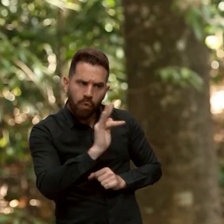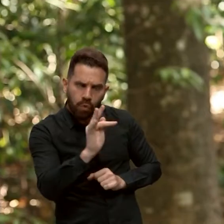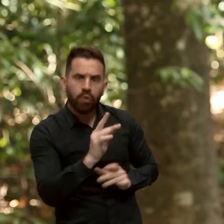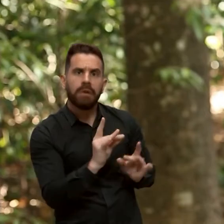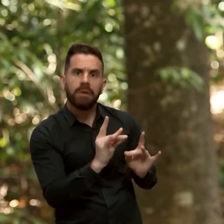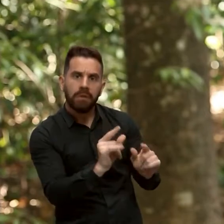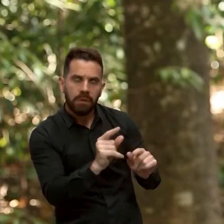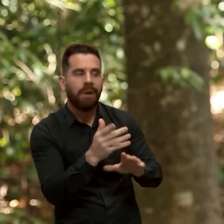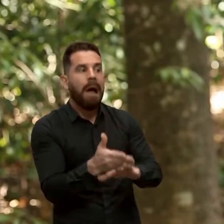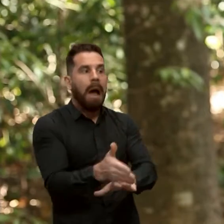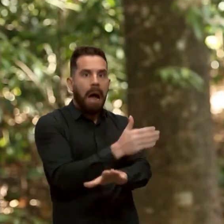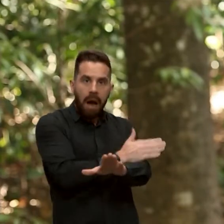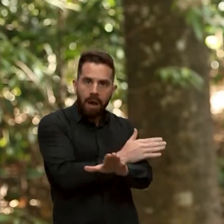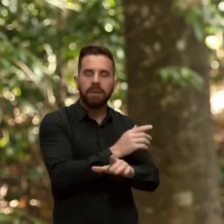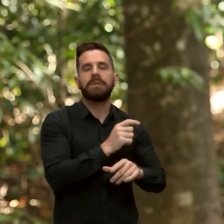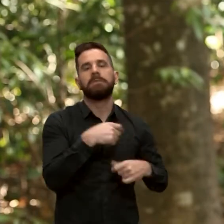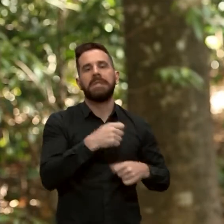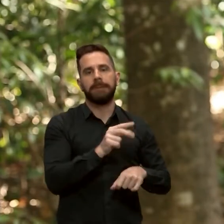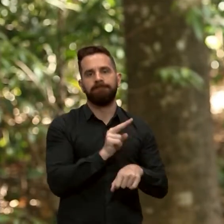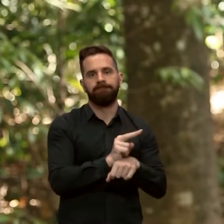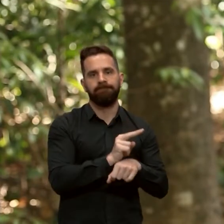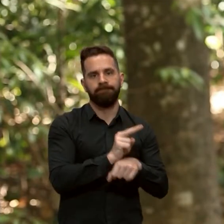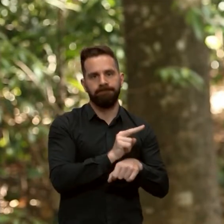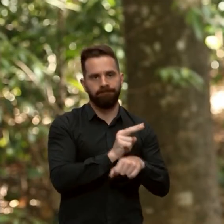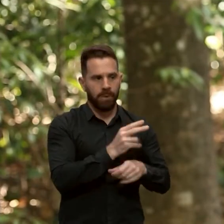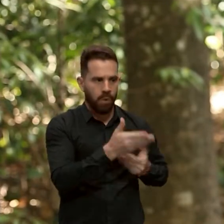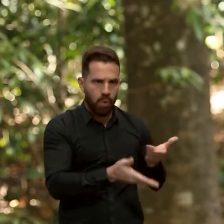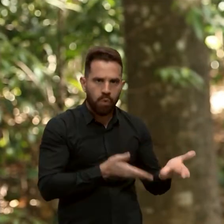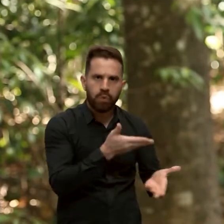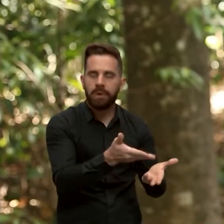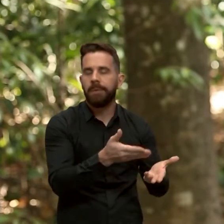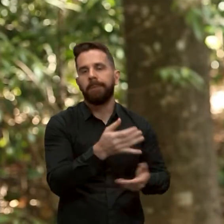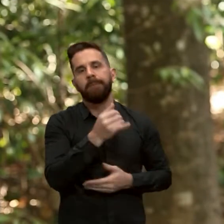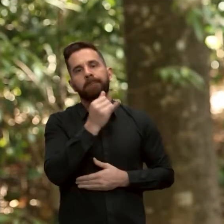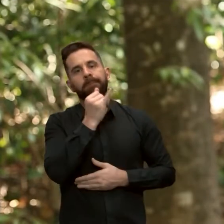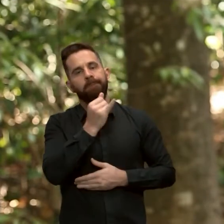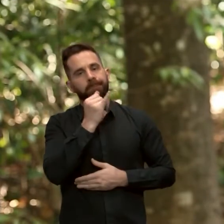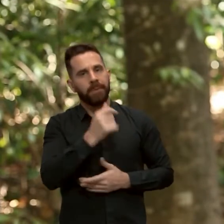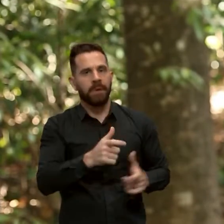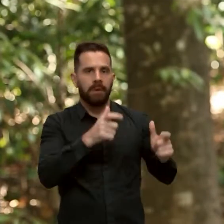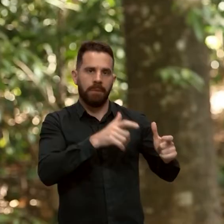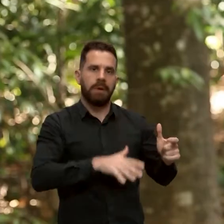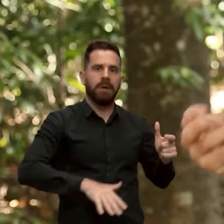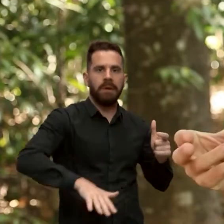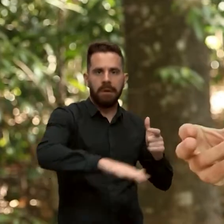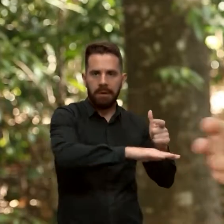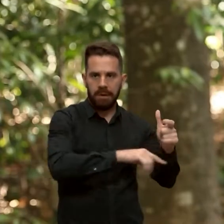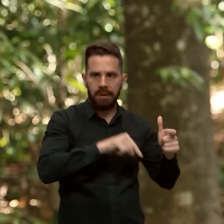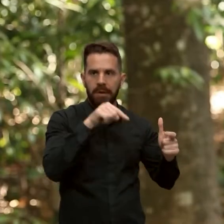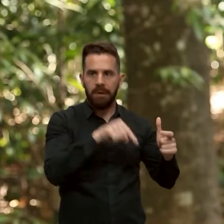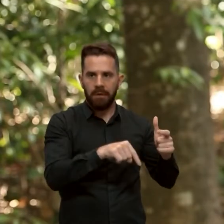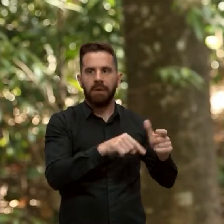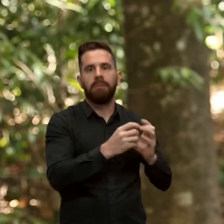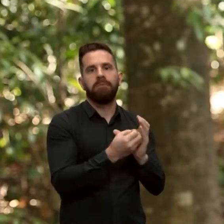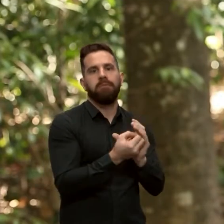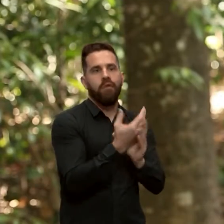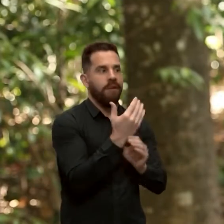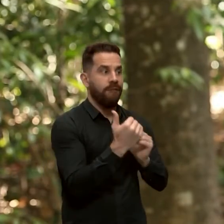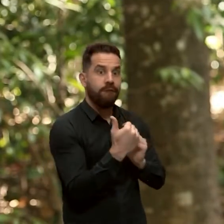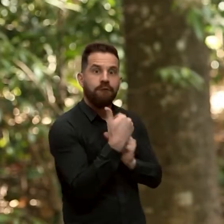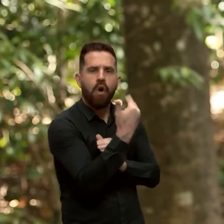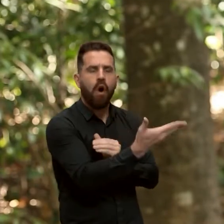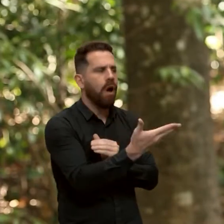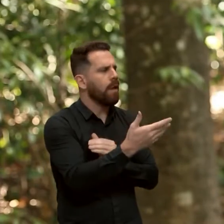desenvolvida ações de conservação, como, por exemplo, conservações ex situ, fora do hábitat, do ambiente natural